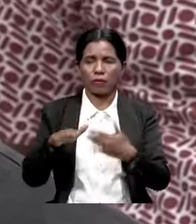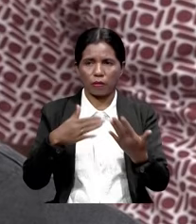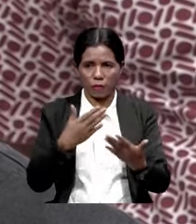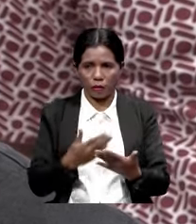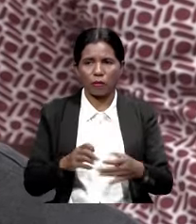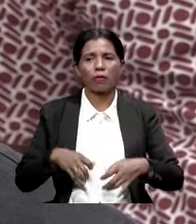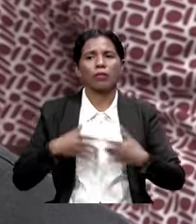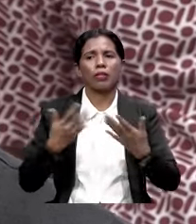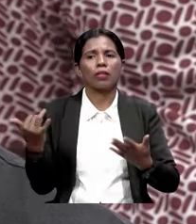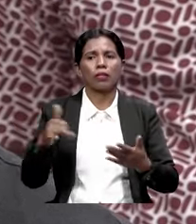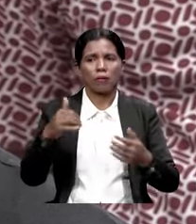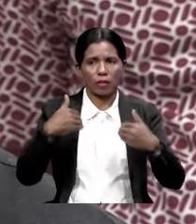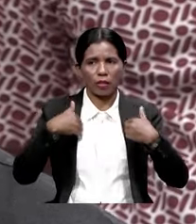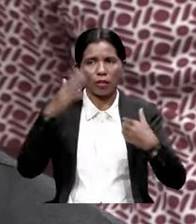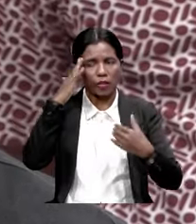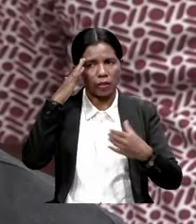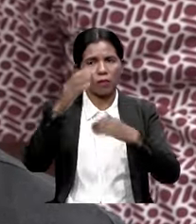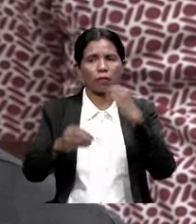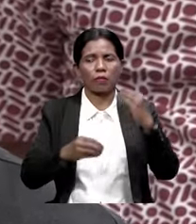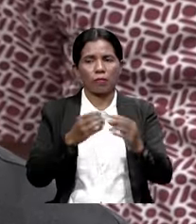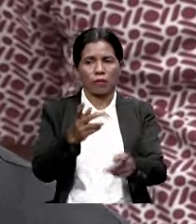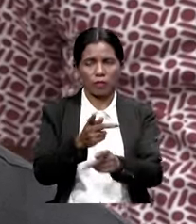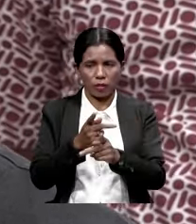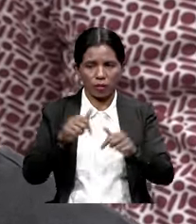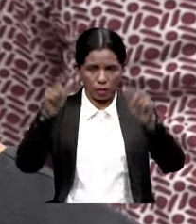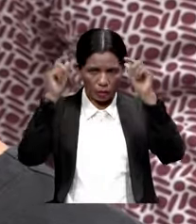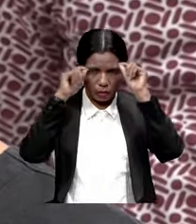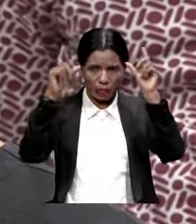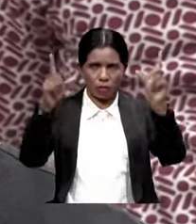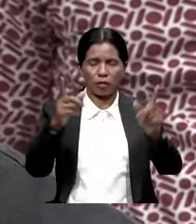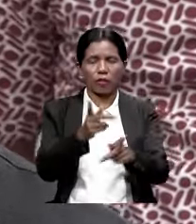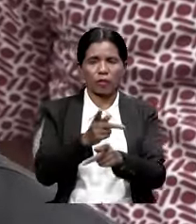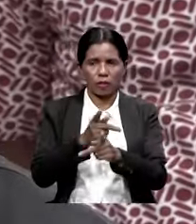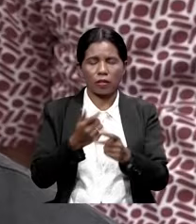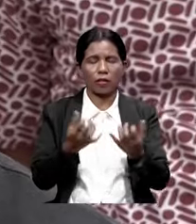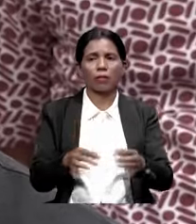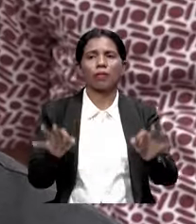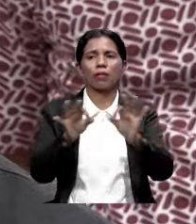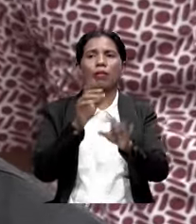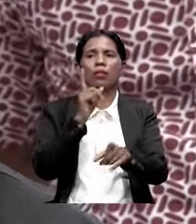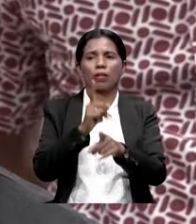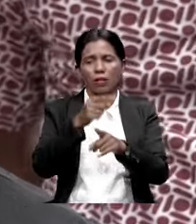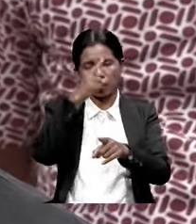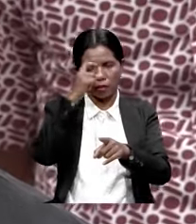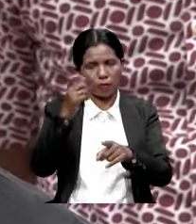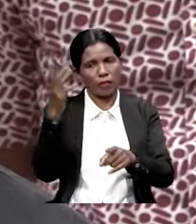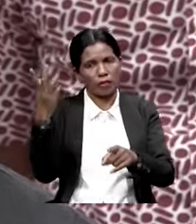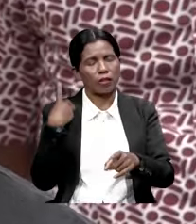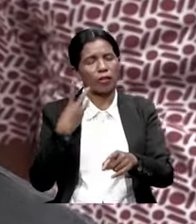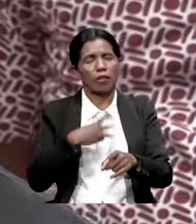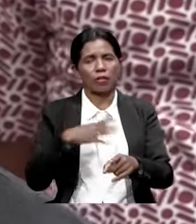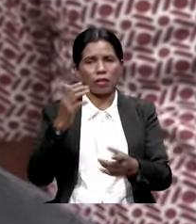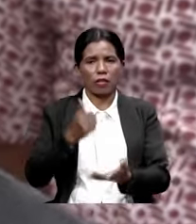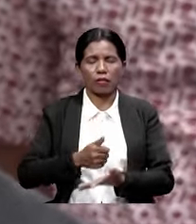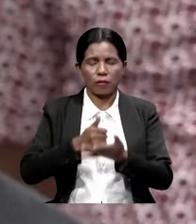insama que sira bele e a conhecimento quando a cuidado paliativo se a Timor-Leste, cuidado paliativo não é importante tebes. Tamba ia neba e ta tu atende no